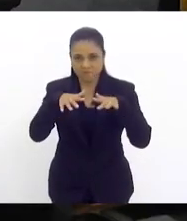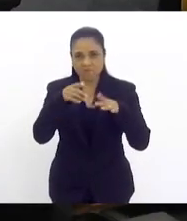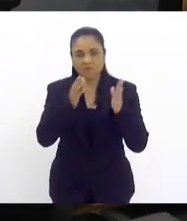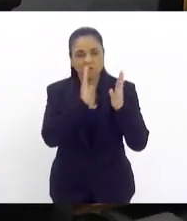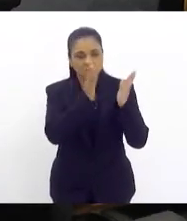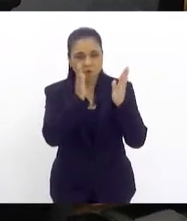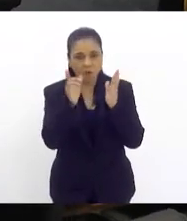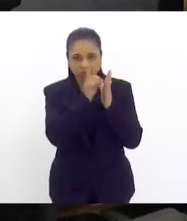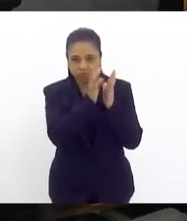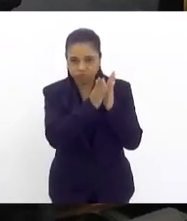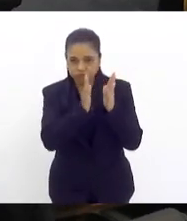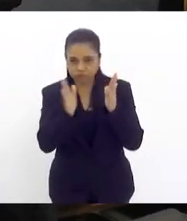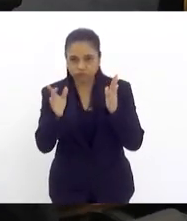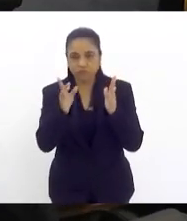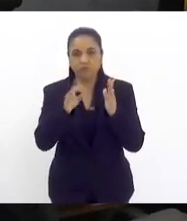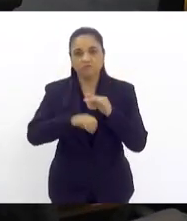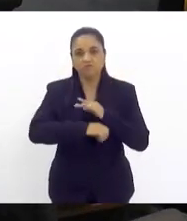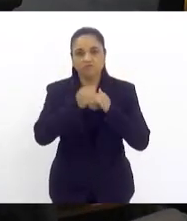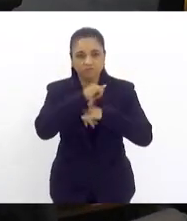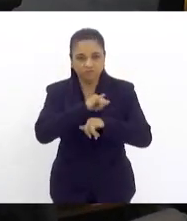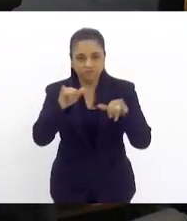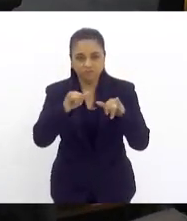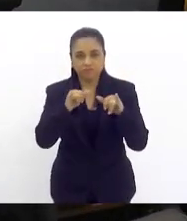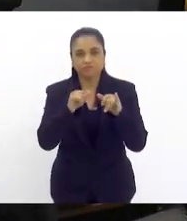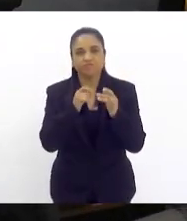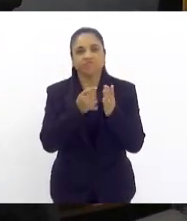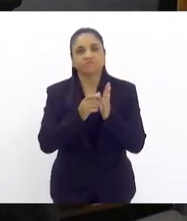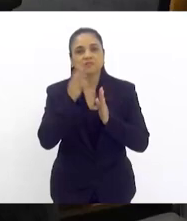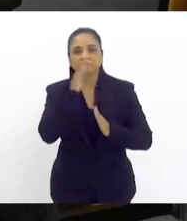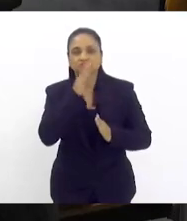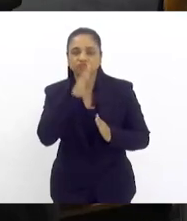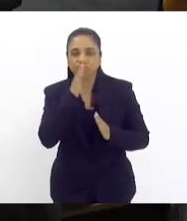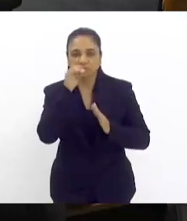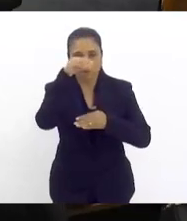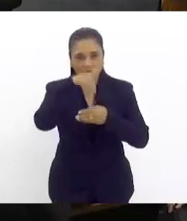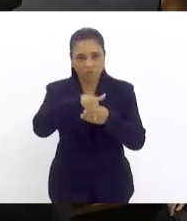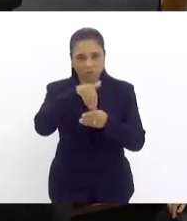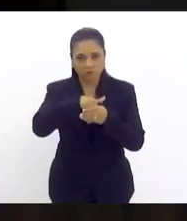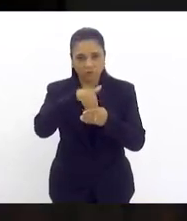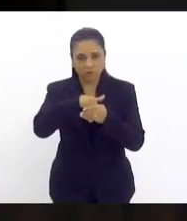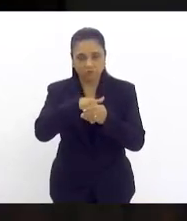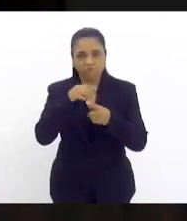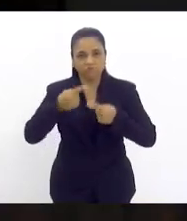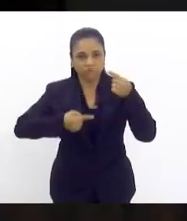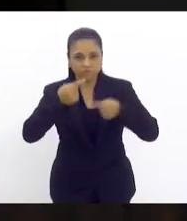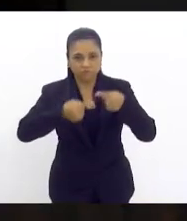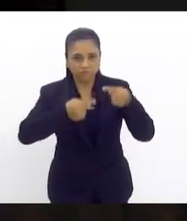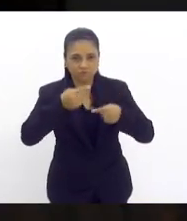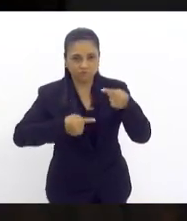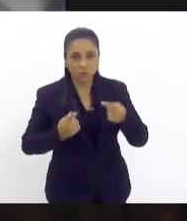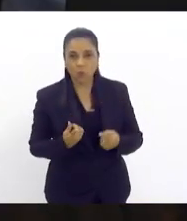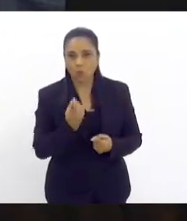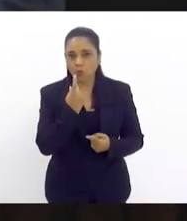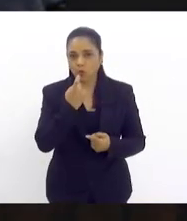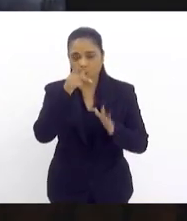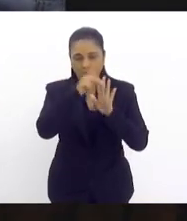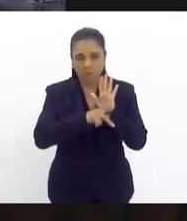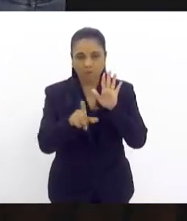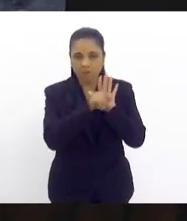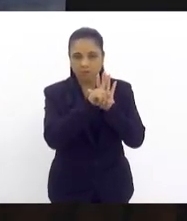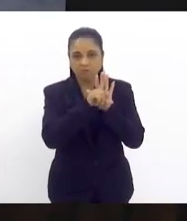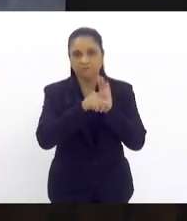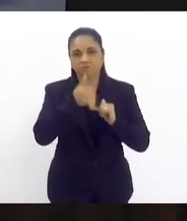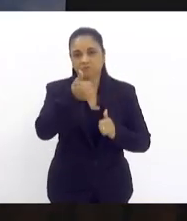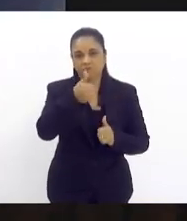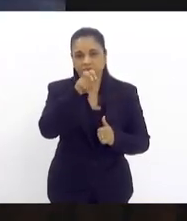dia. Anuncio, em regime de urgência, em votação, em discussão única, projeto de lei número